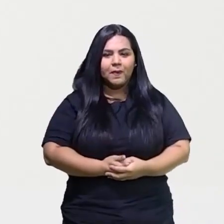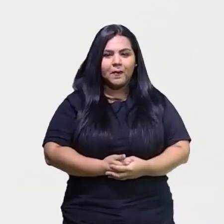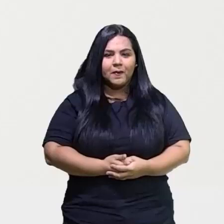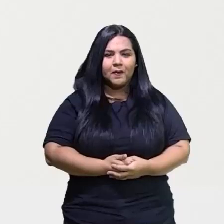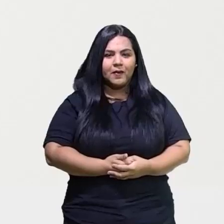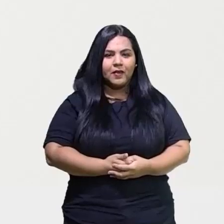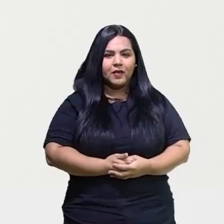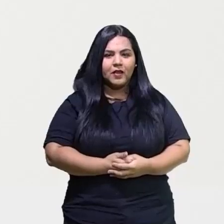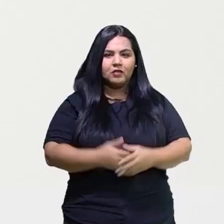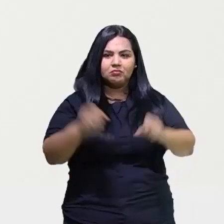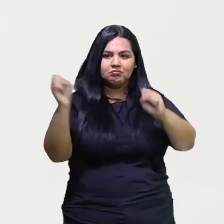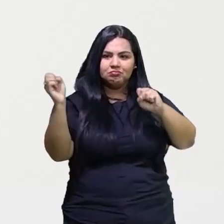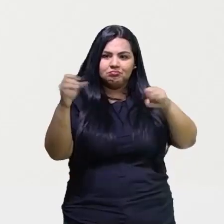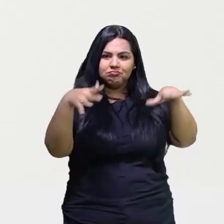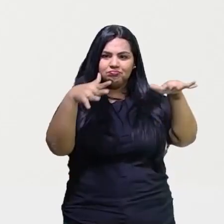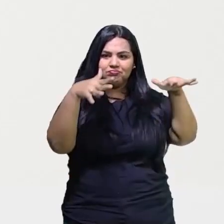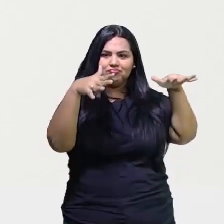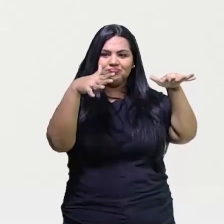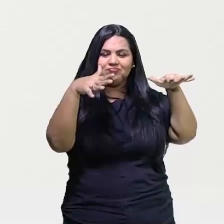3, 2, 1.